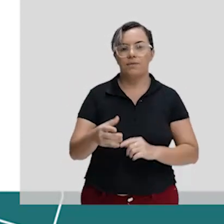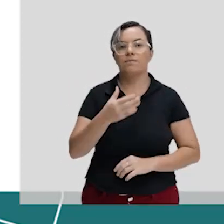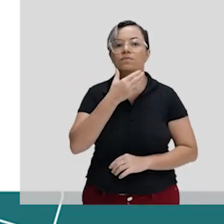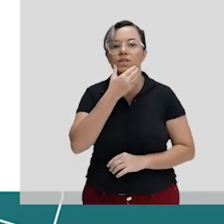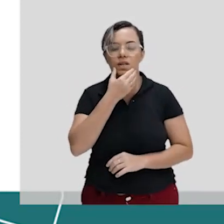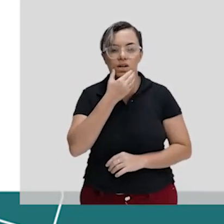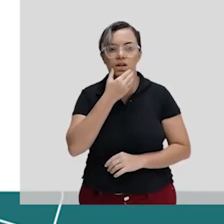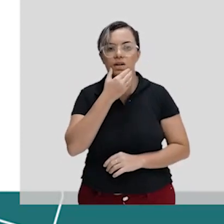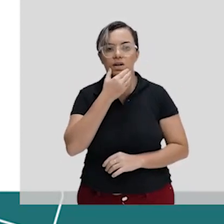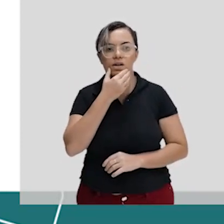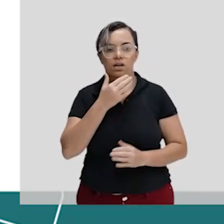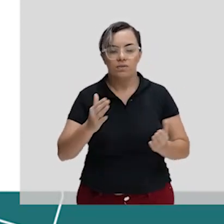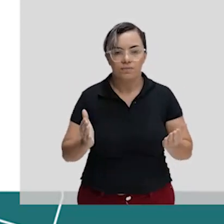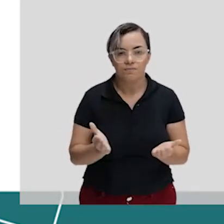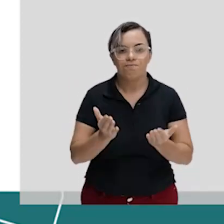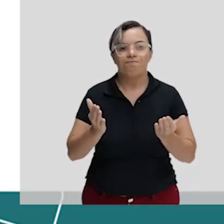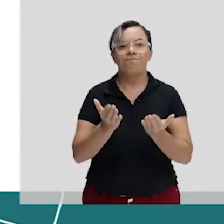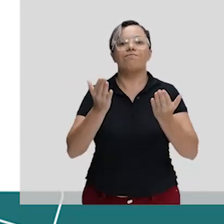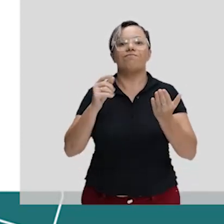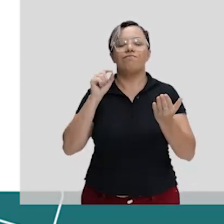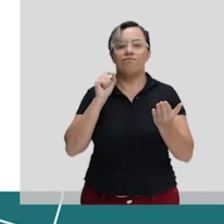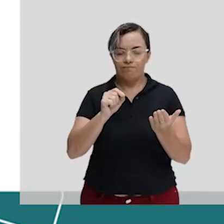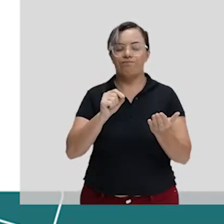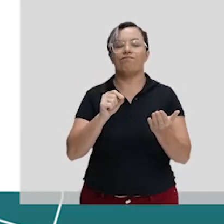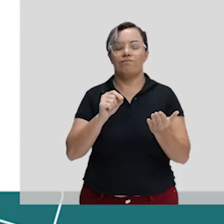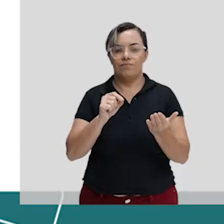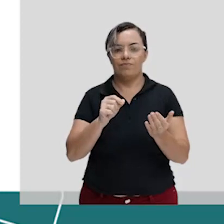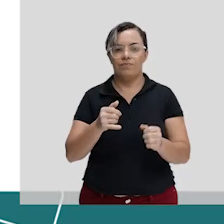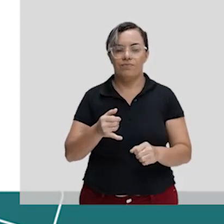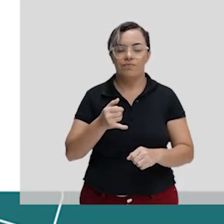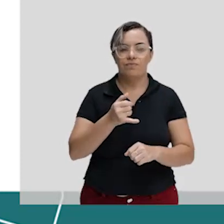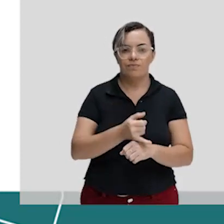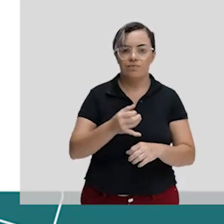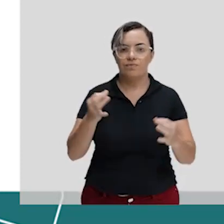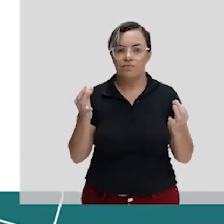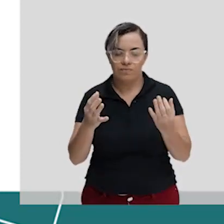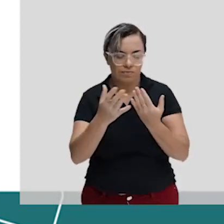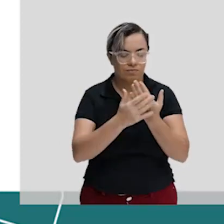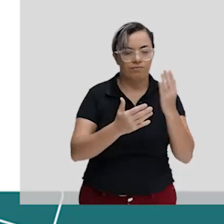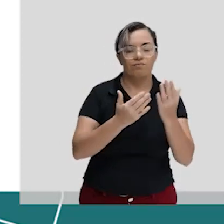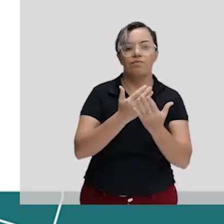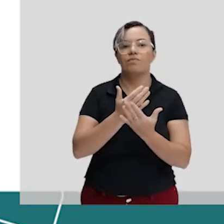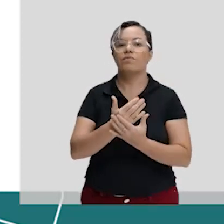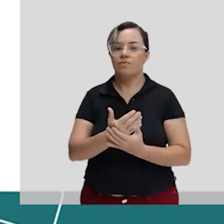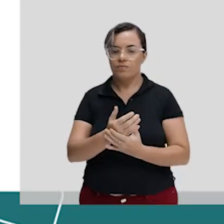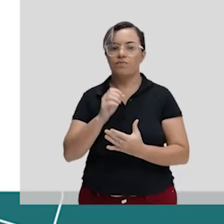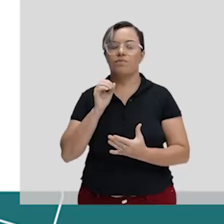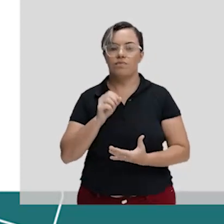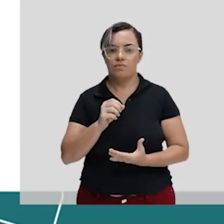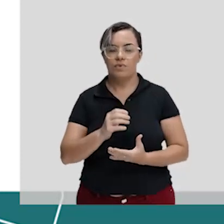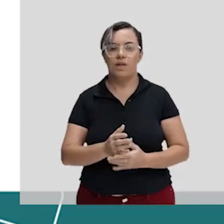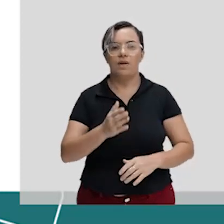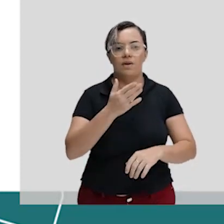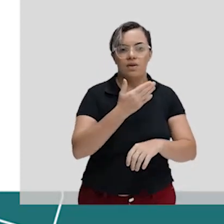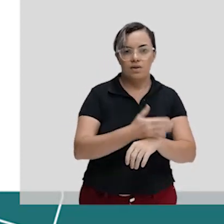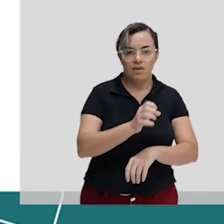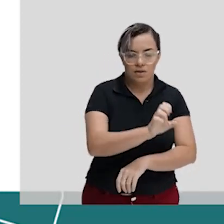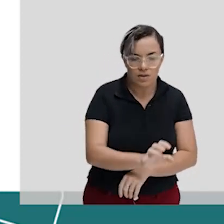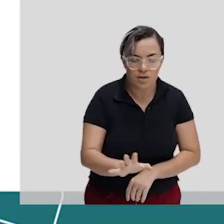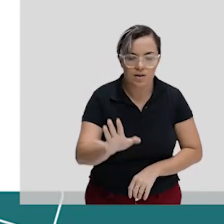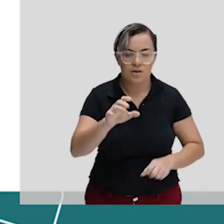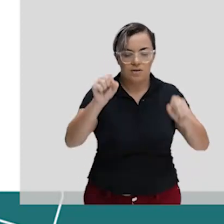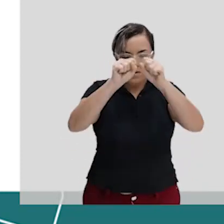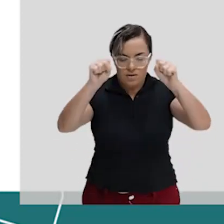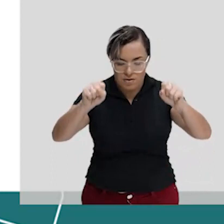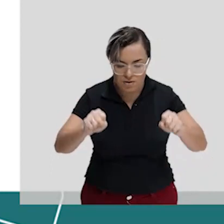manufaturas. Então, alguns estados europeus vão colocar como prática